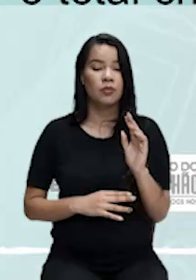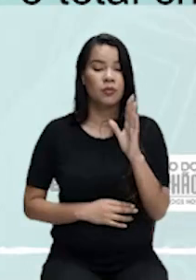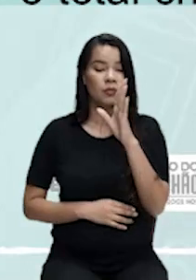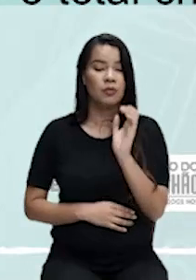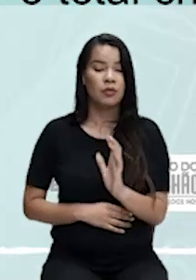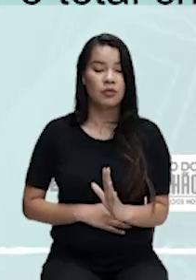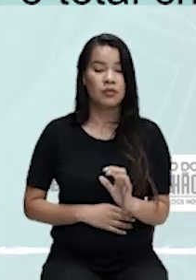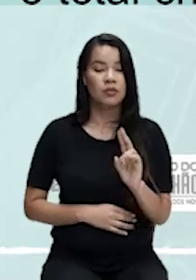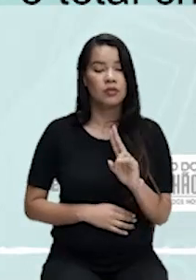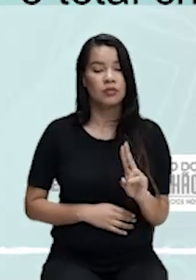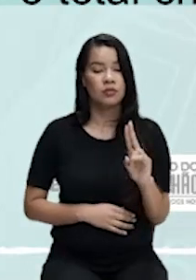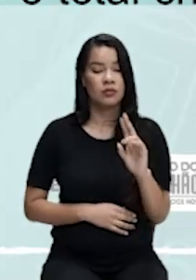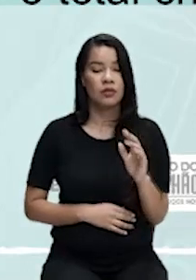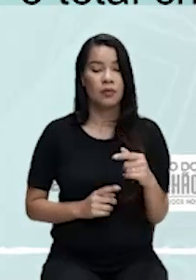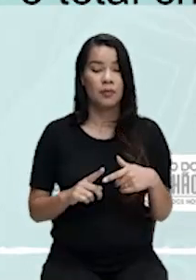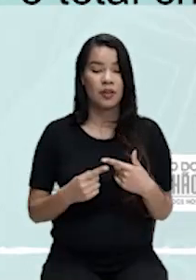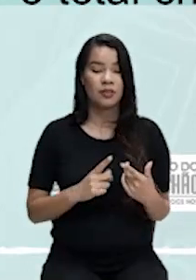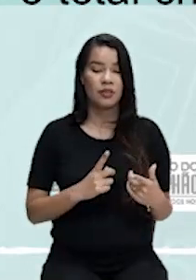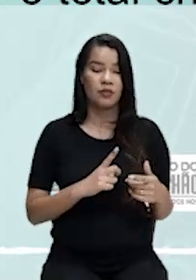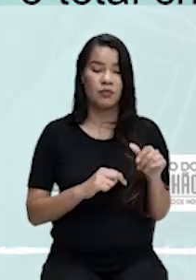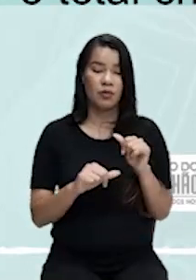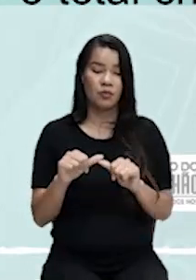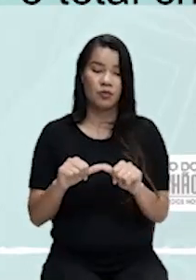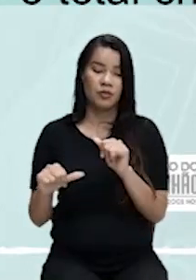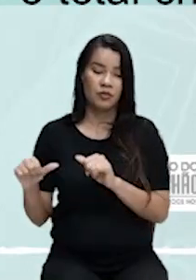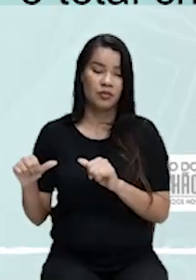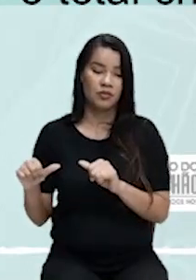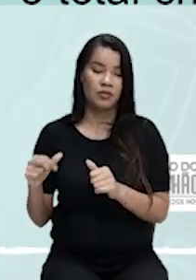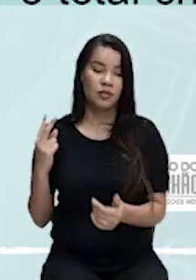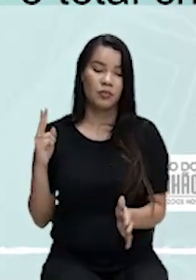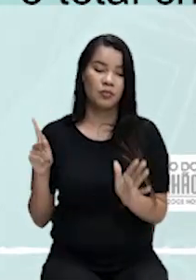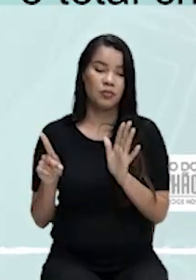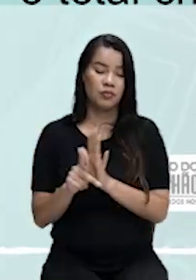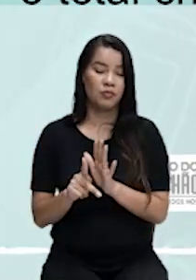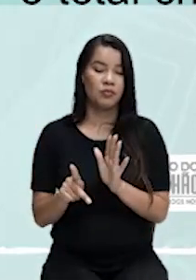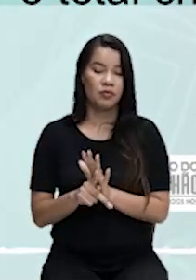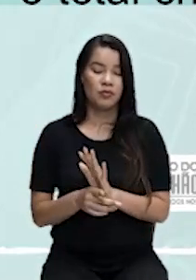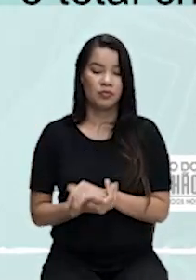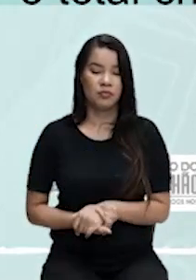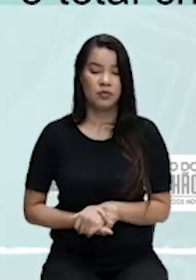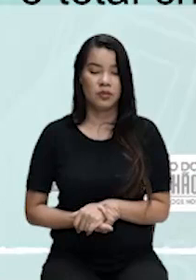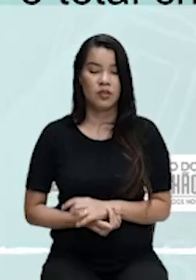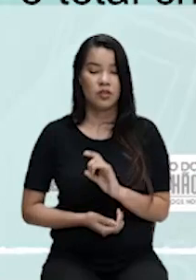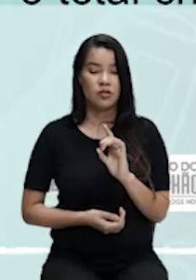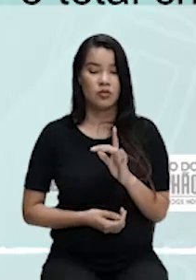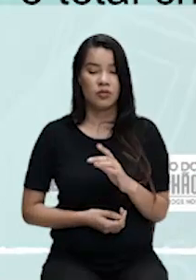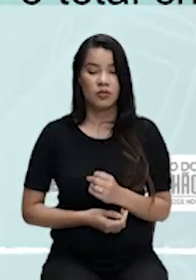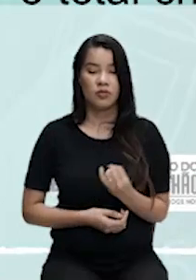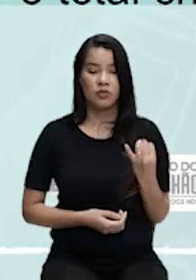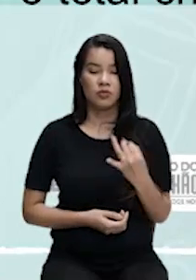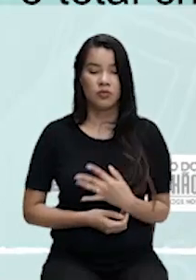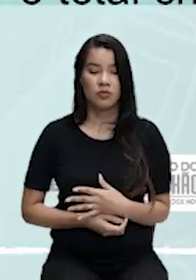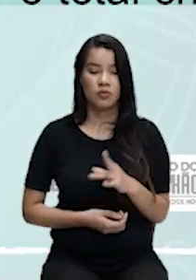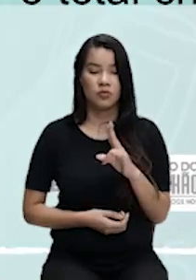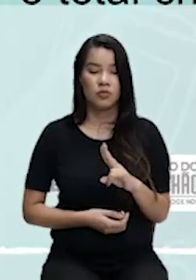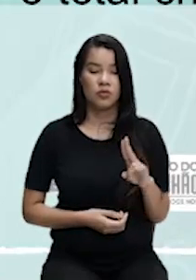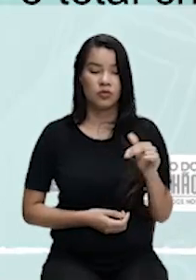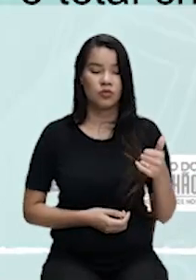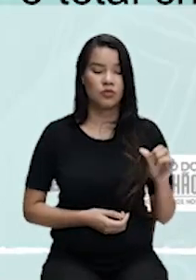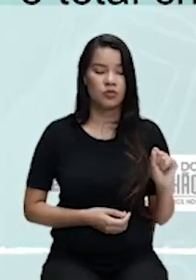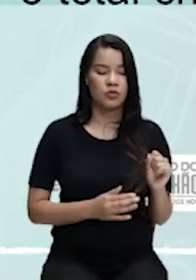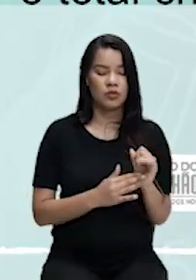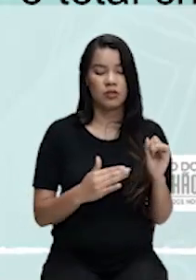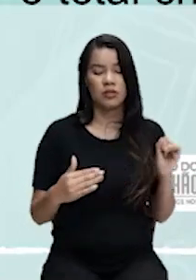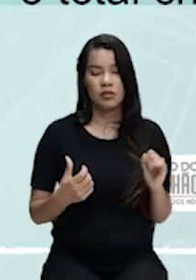Porém, houve uma mudança de metodologia da própria plataforma de streaming. Ela conta apenas com usuários entre 18